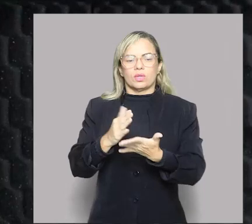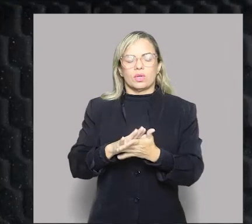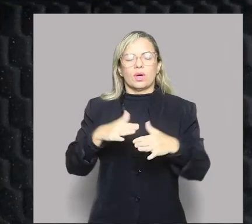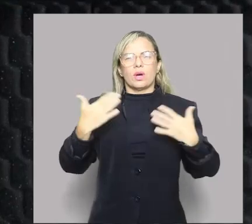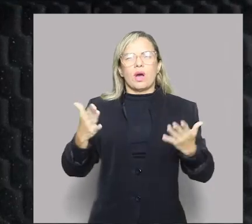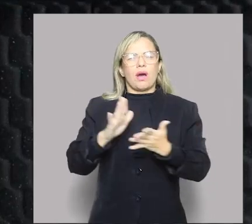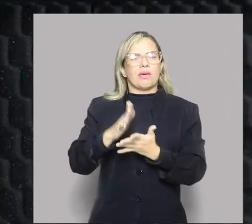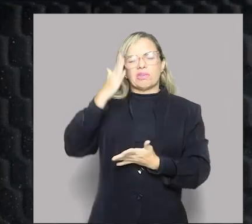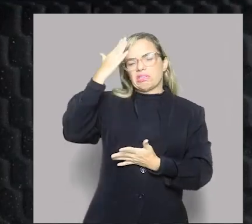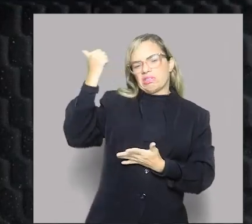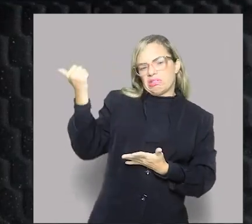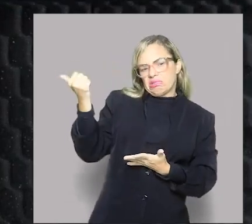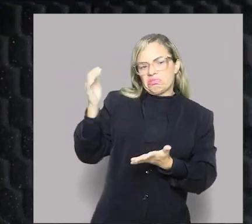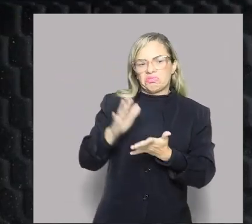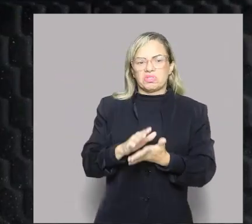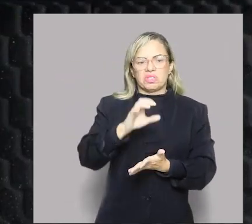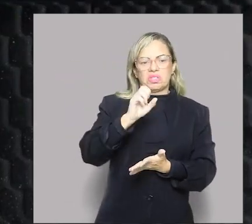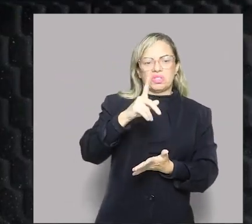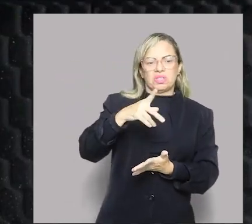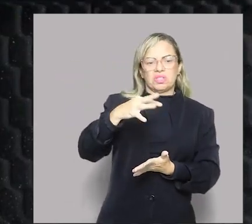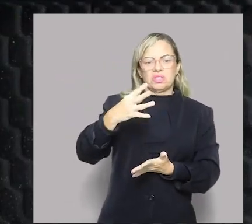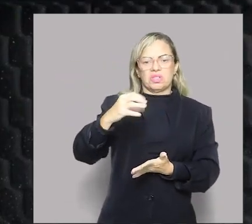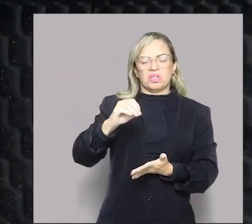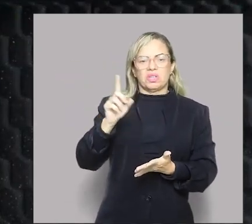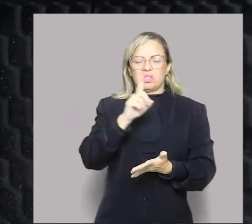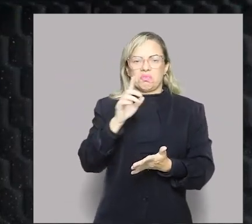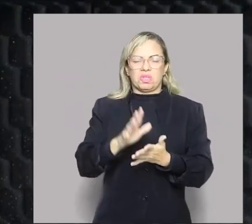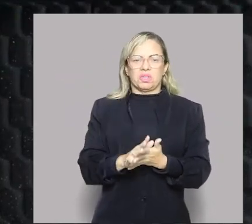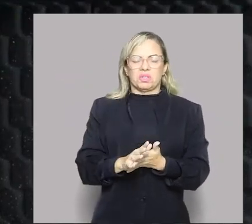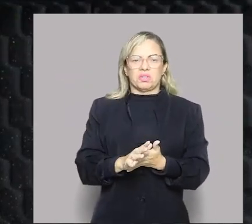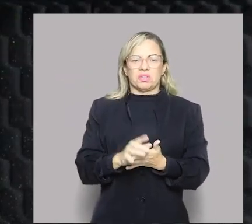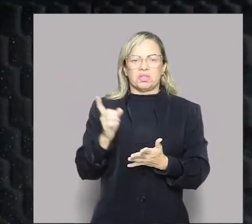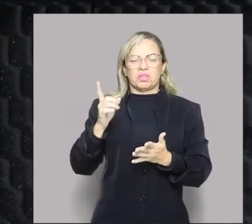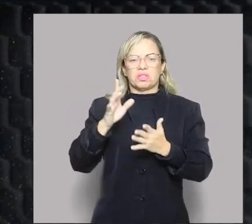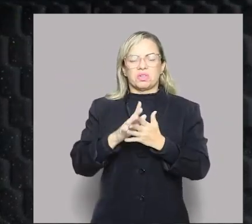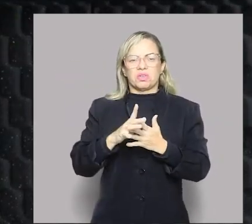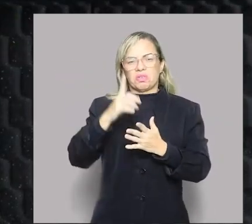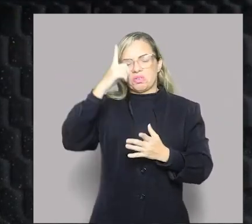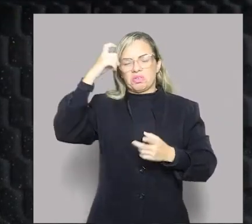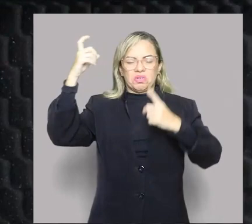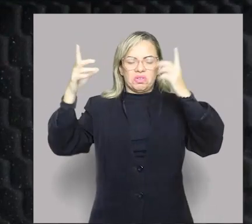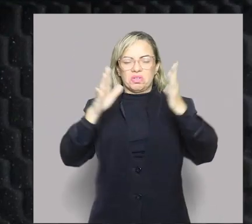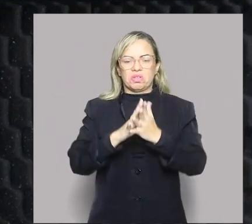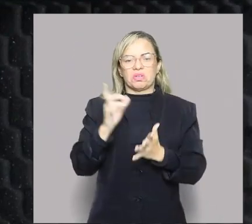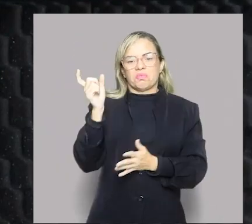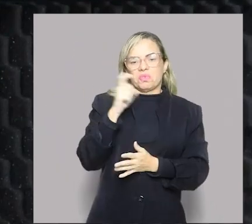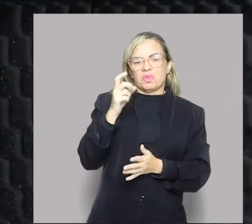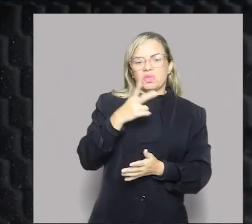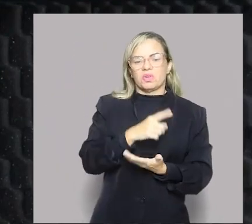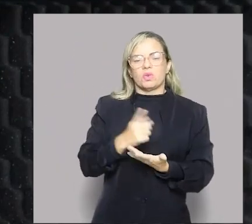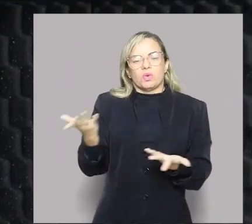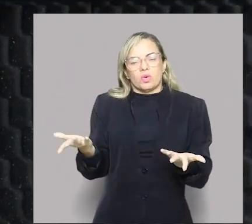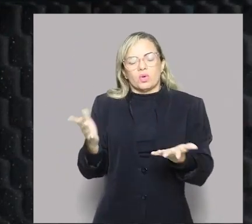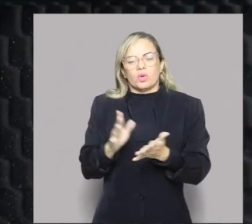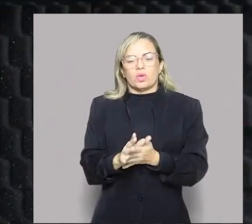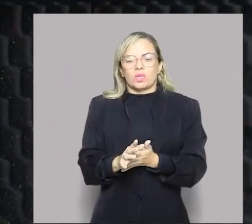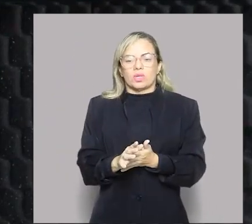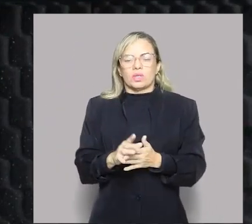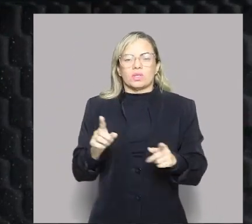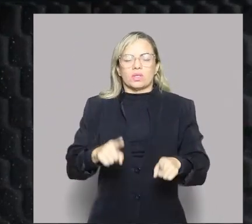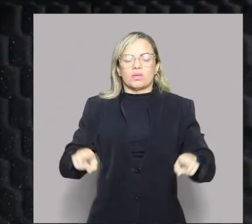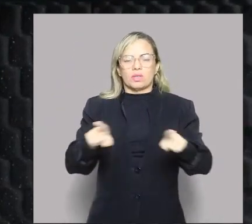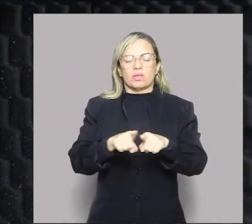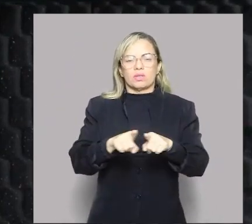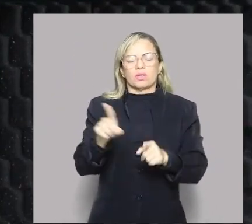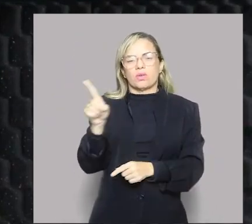não souber o que é o epíteto, também não invente, tá certo? Eu também não vou utilizar só o sobrenome dele,